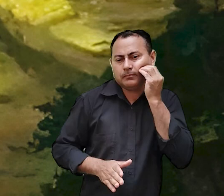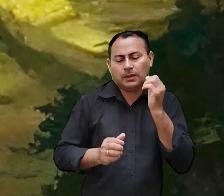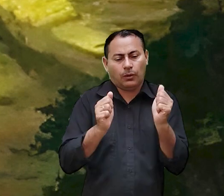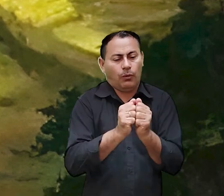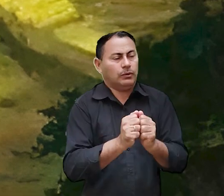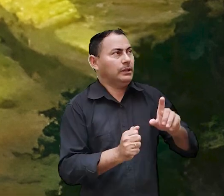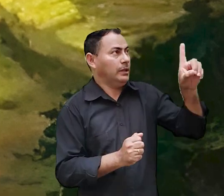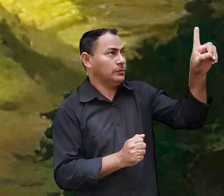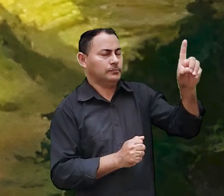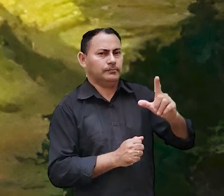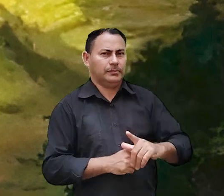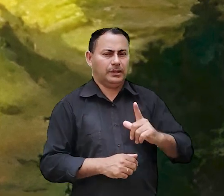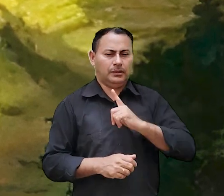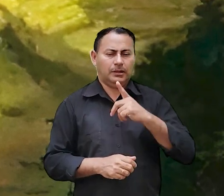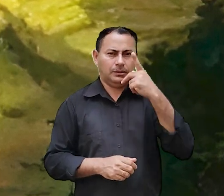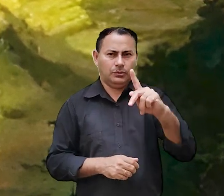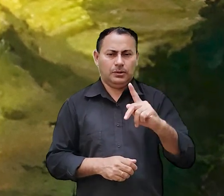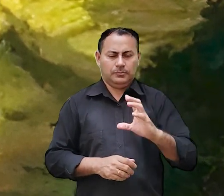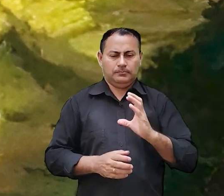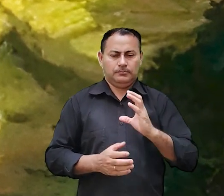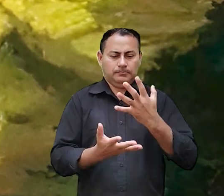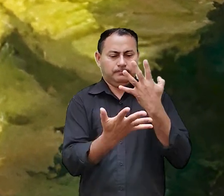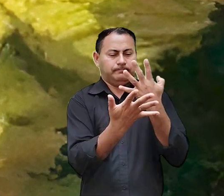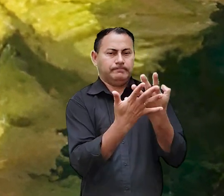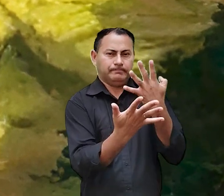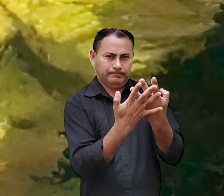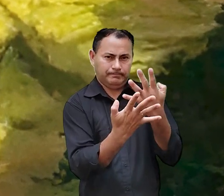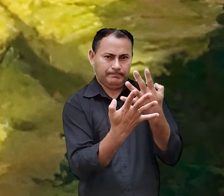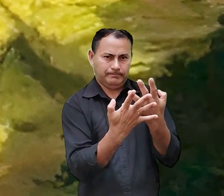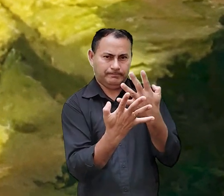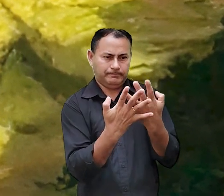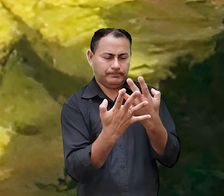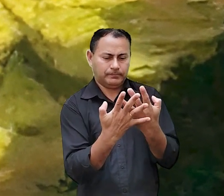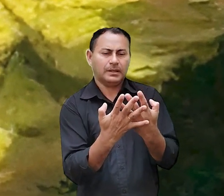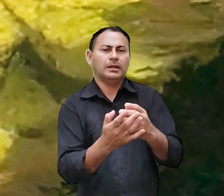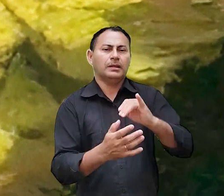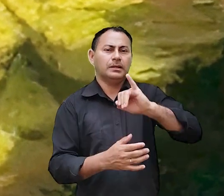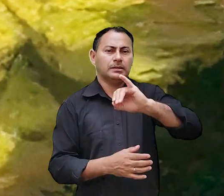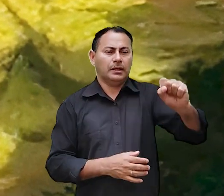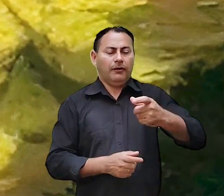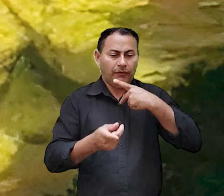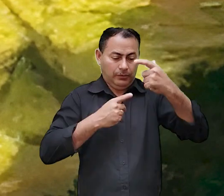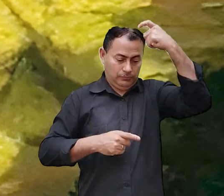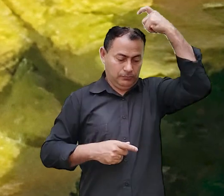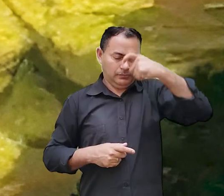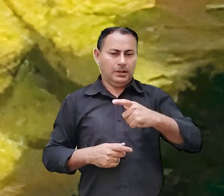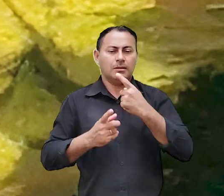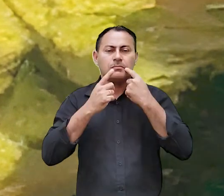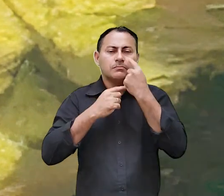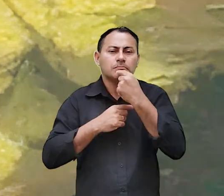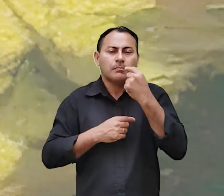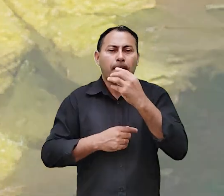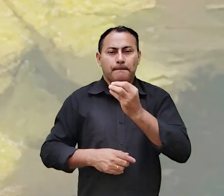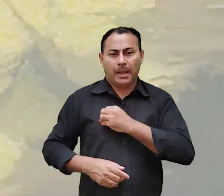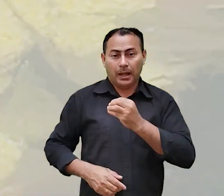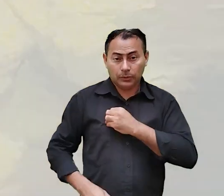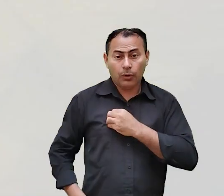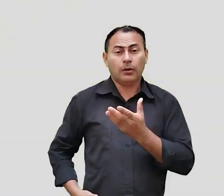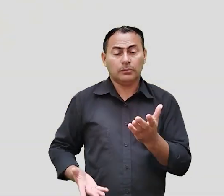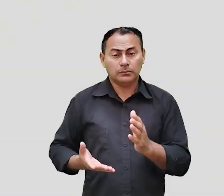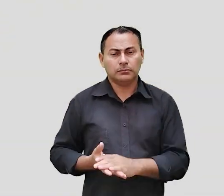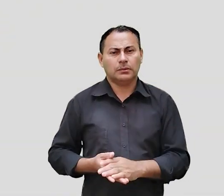sua experiência com deus vemos a sua confissão ele diz sou homem de lábios